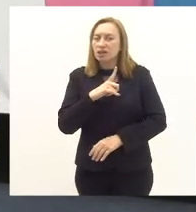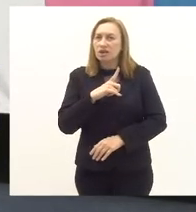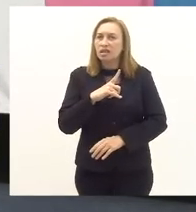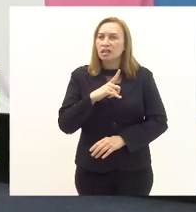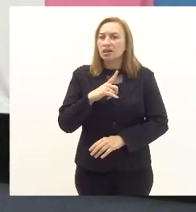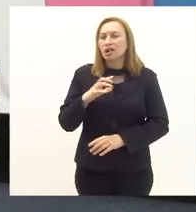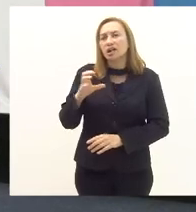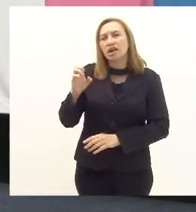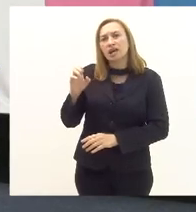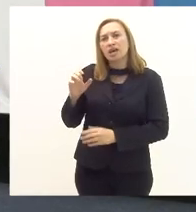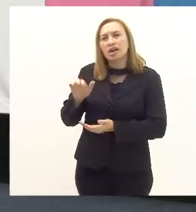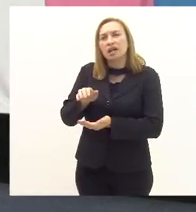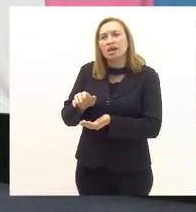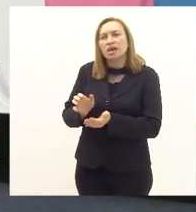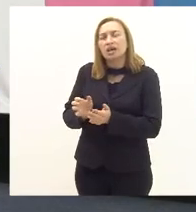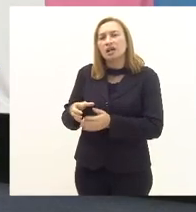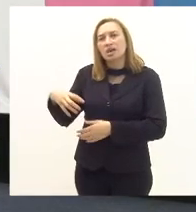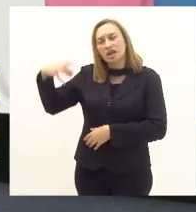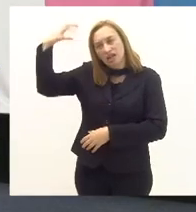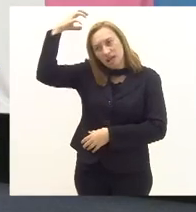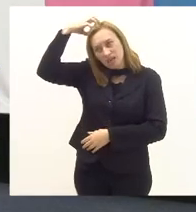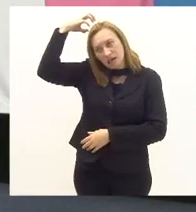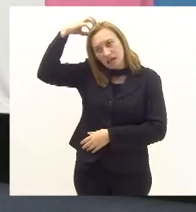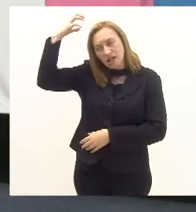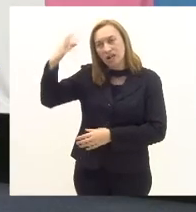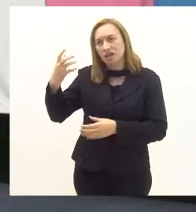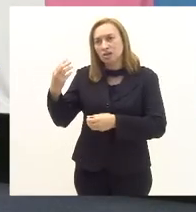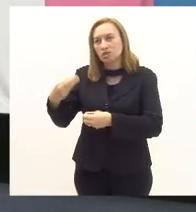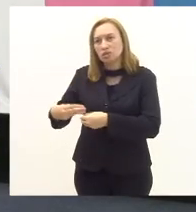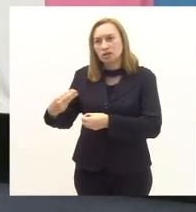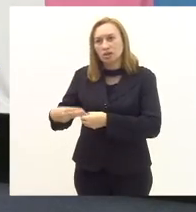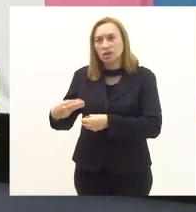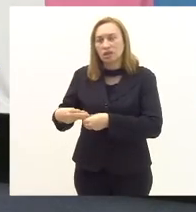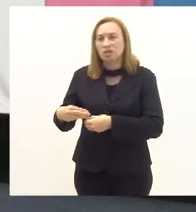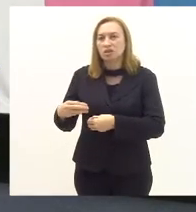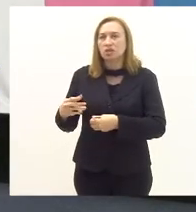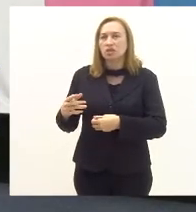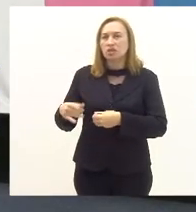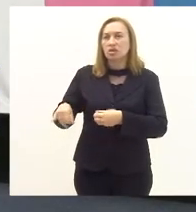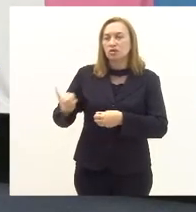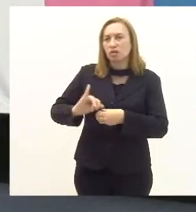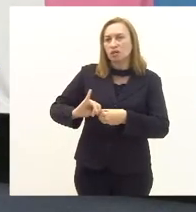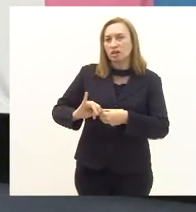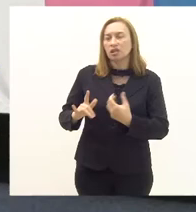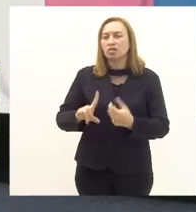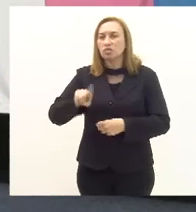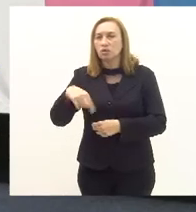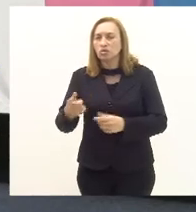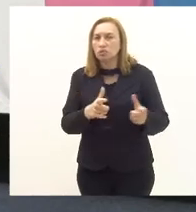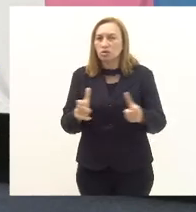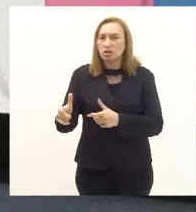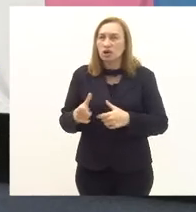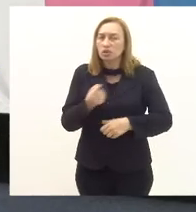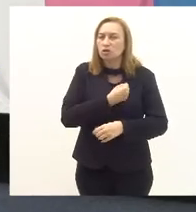dos Reis, em Volta Redonda, em Campos, talvez esses números fossem bem maiores.